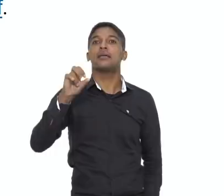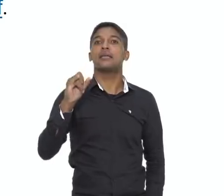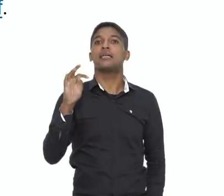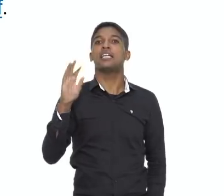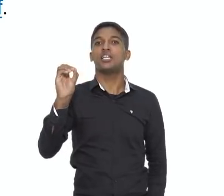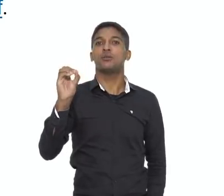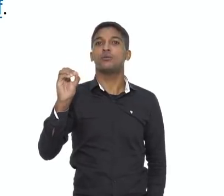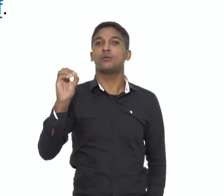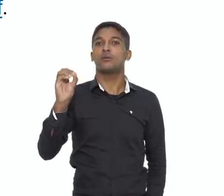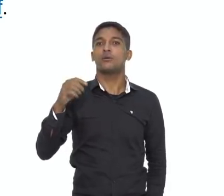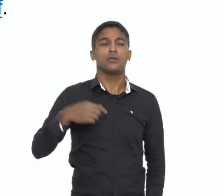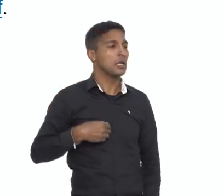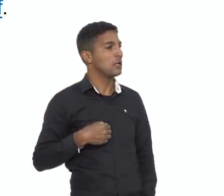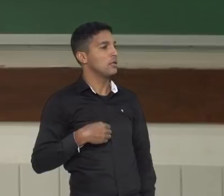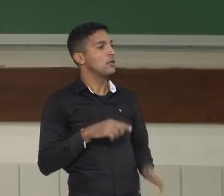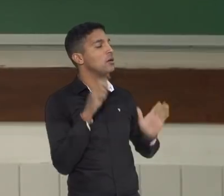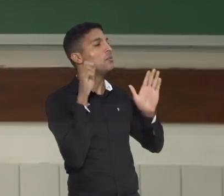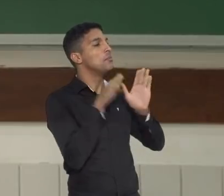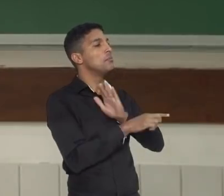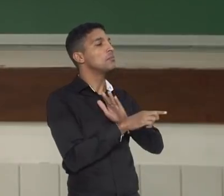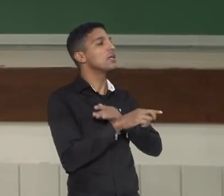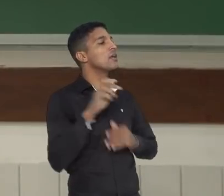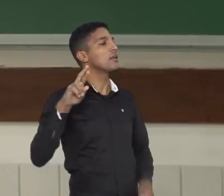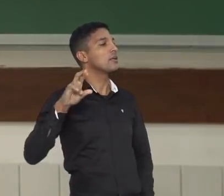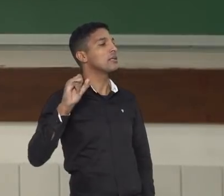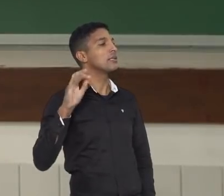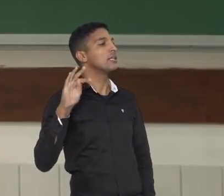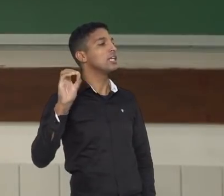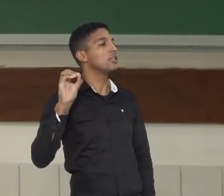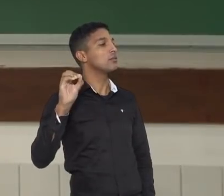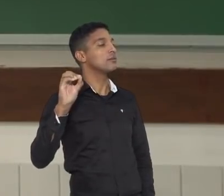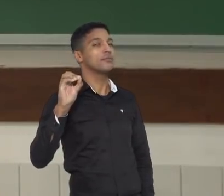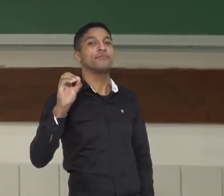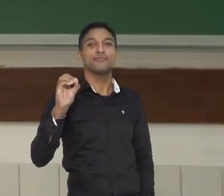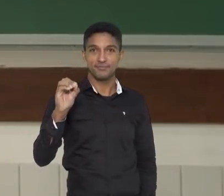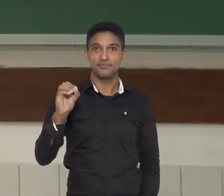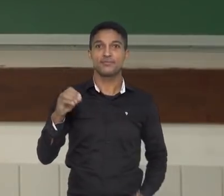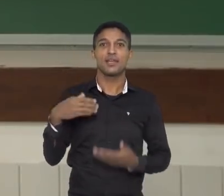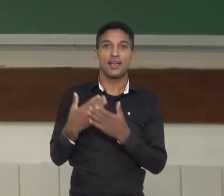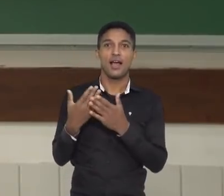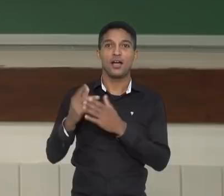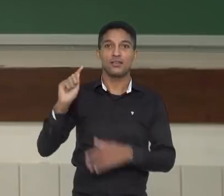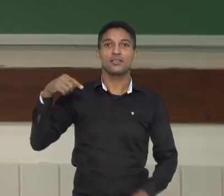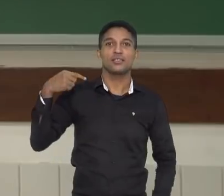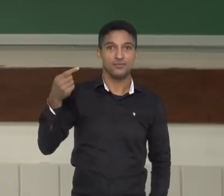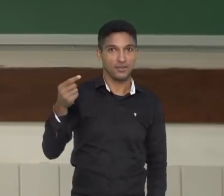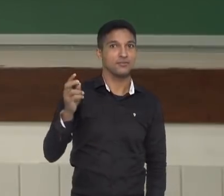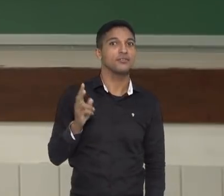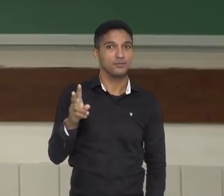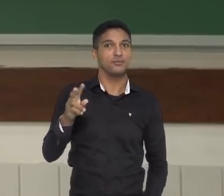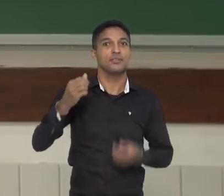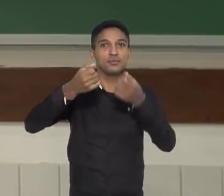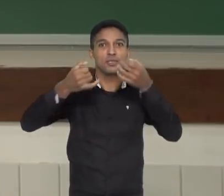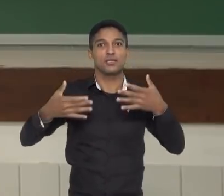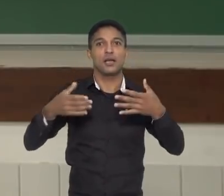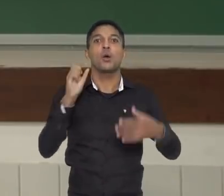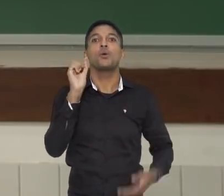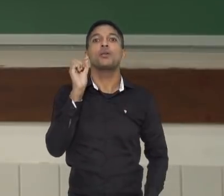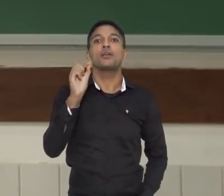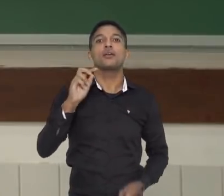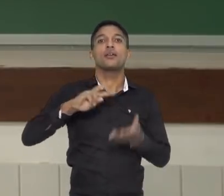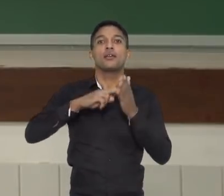Perguntou o príncipezinho. E aí a gente continua na próxima aula, né? Falando aqui o que é um rito. Mas